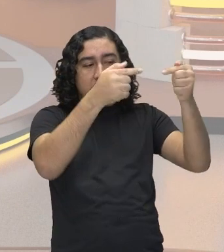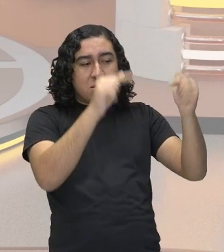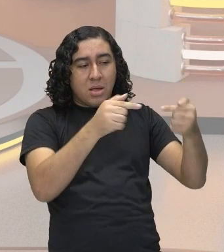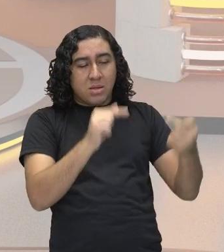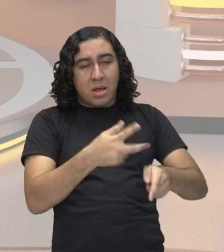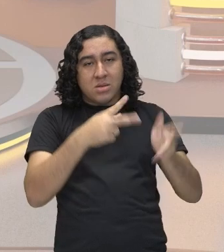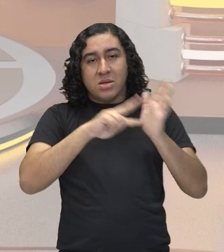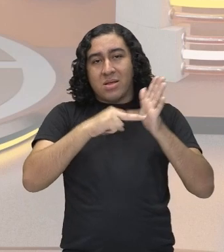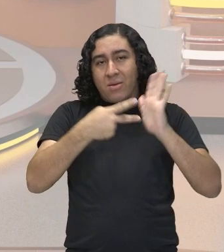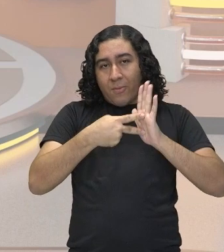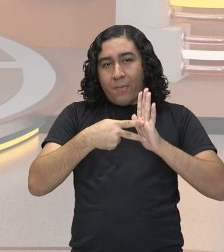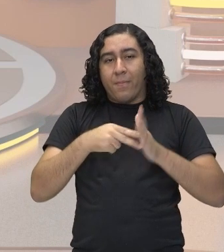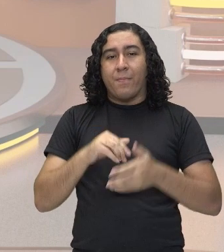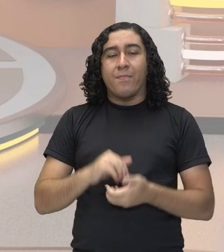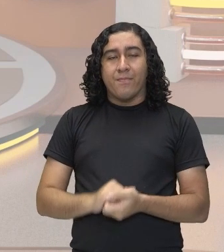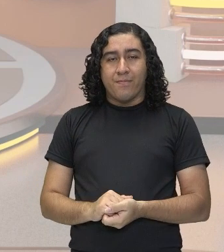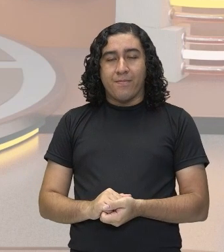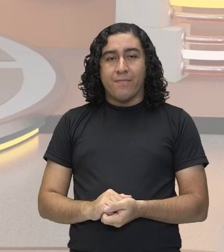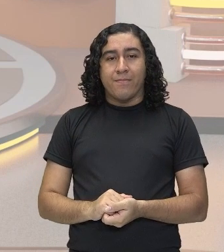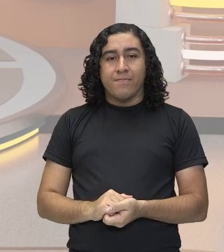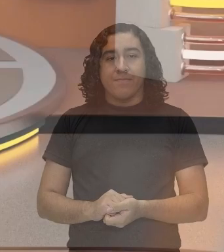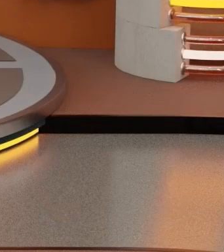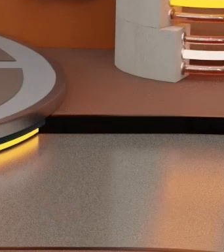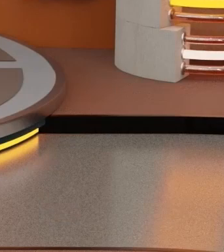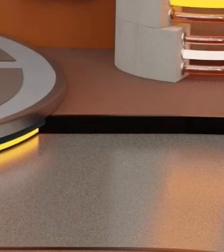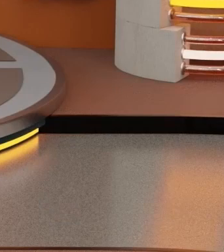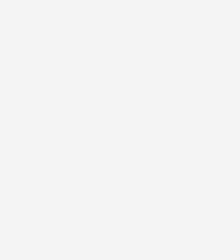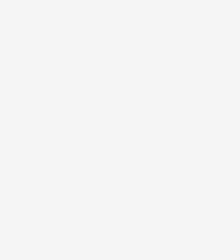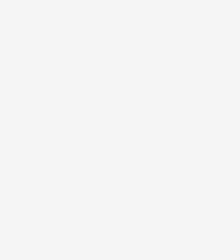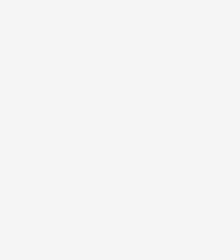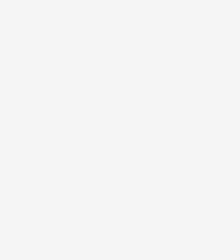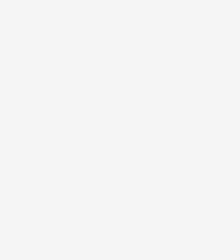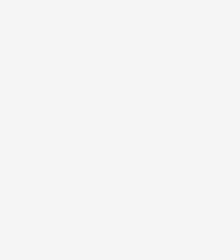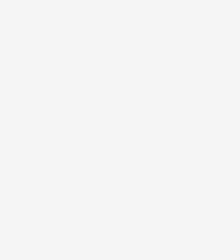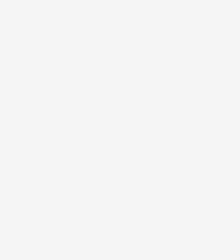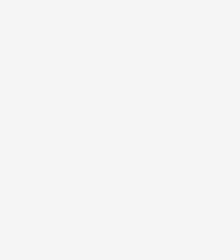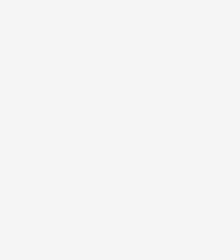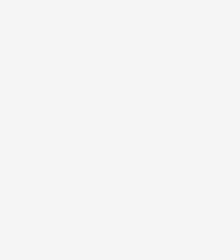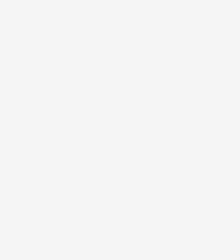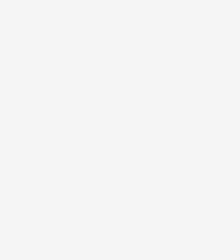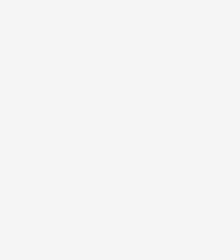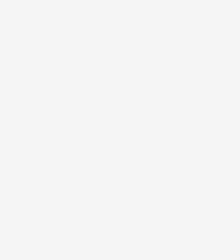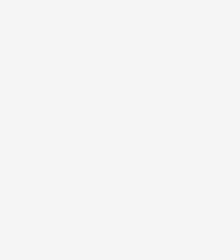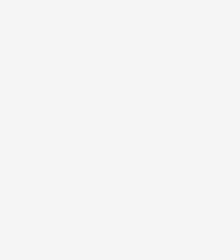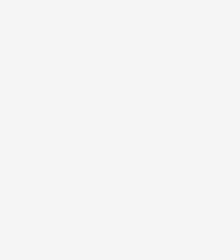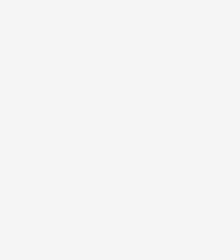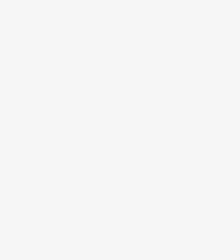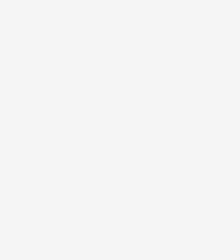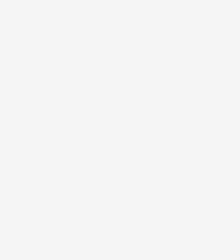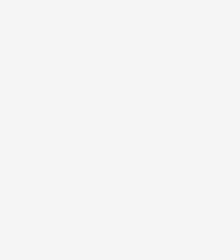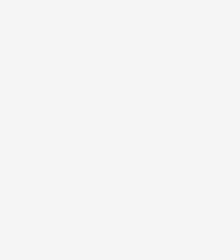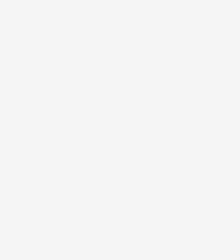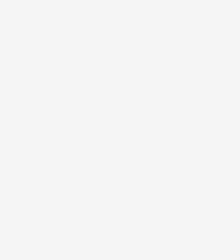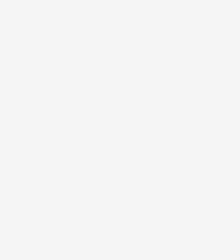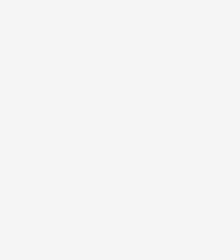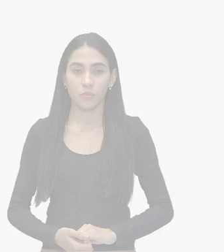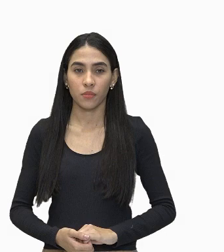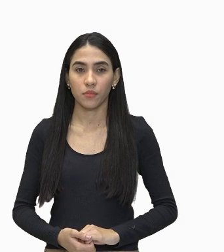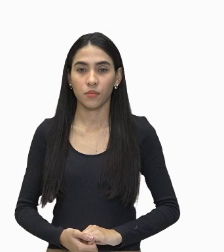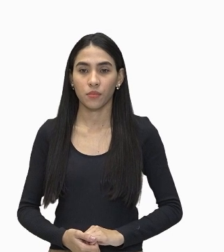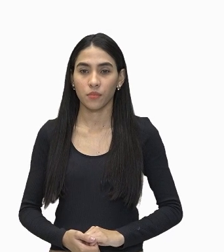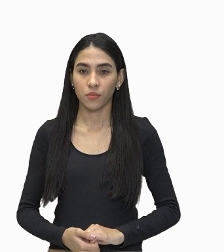àquilo. Beleza? Então vamos seguir sobre o que significa fenômeno para o